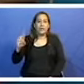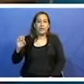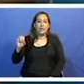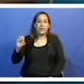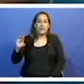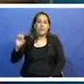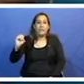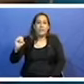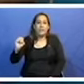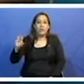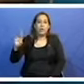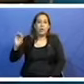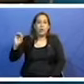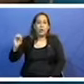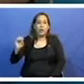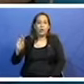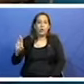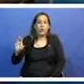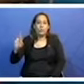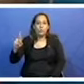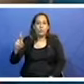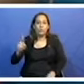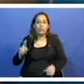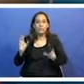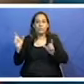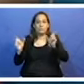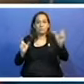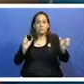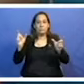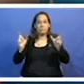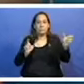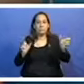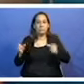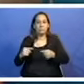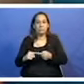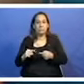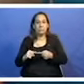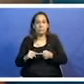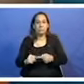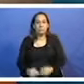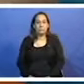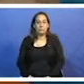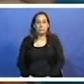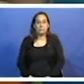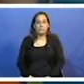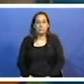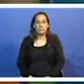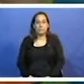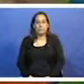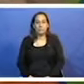até comentou lá, né? Ar, formar, cantar, ler. Lembra das rimas?